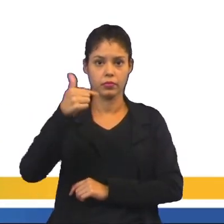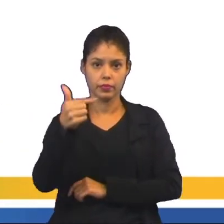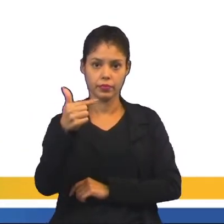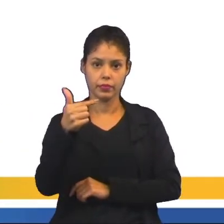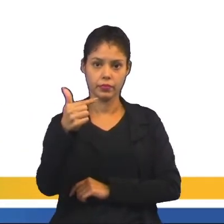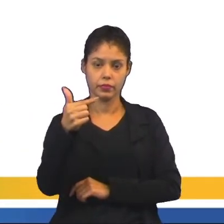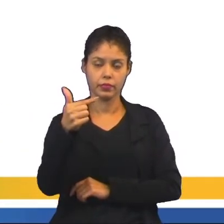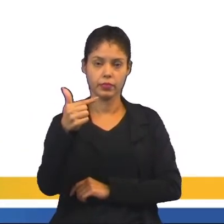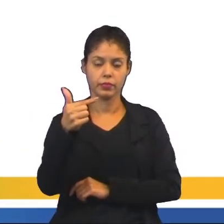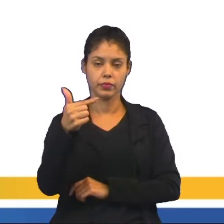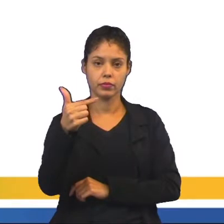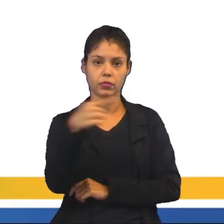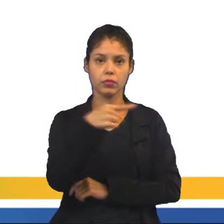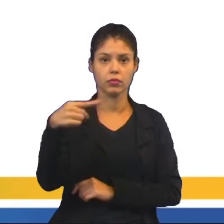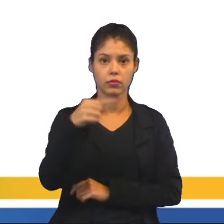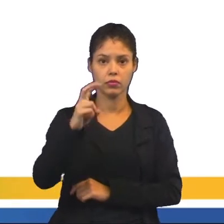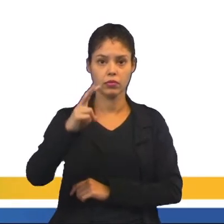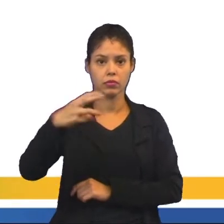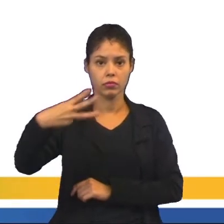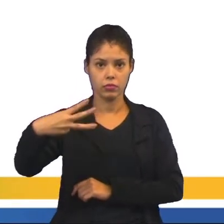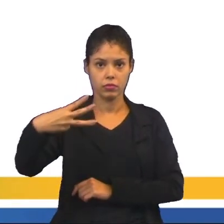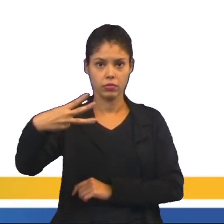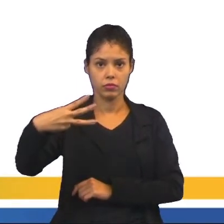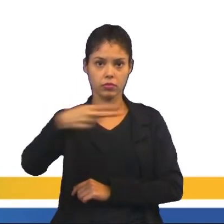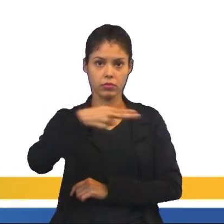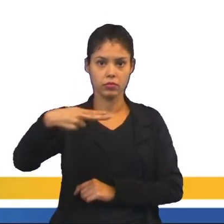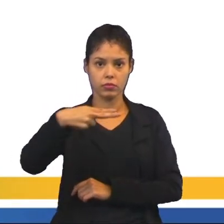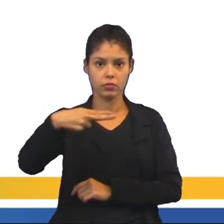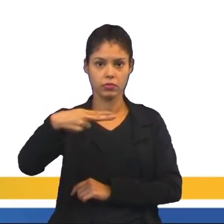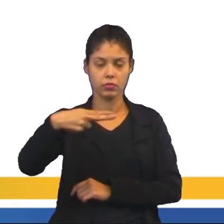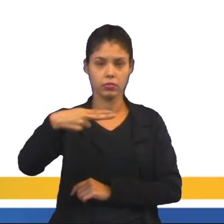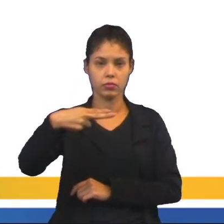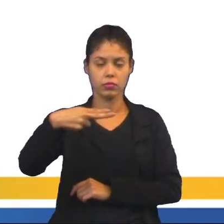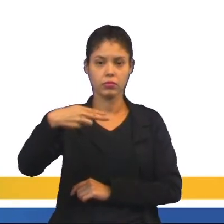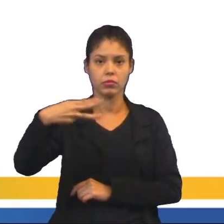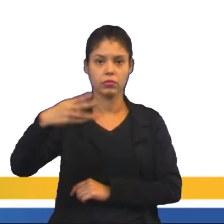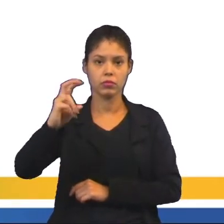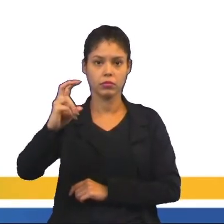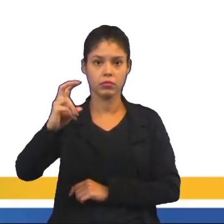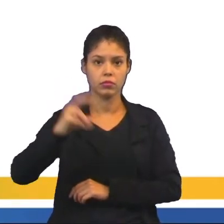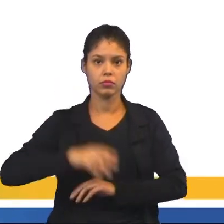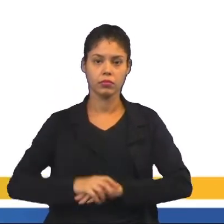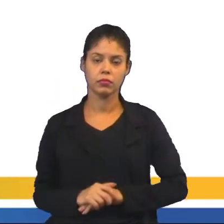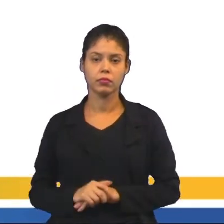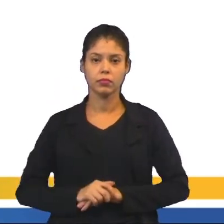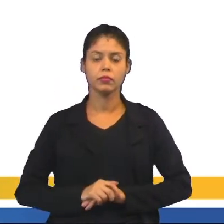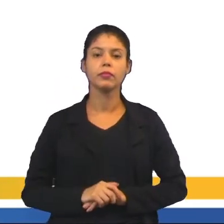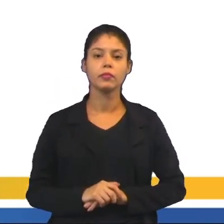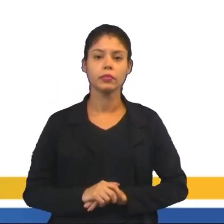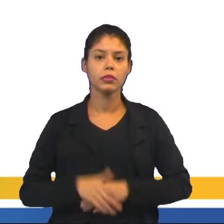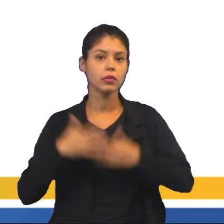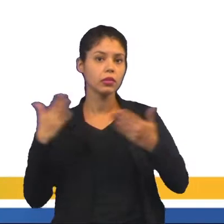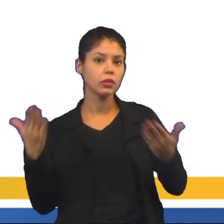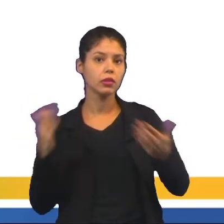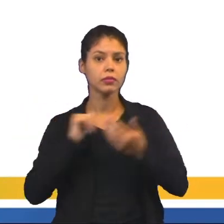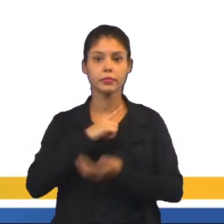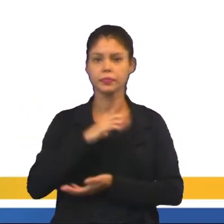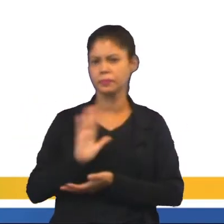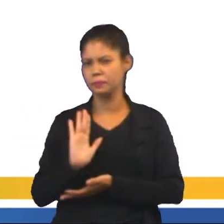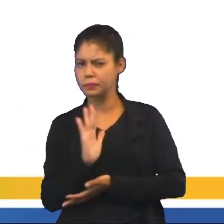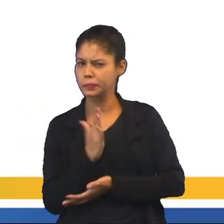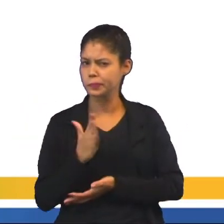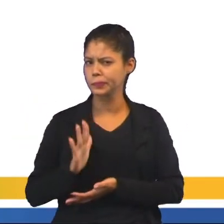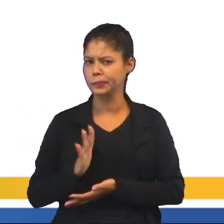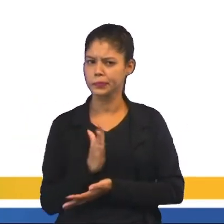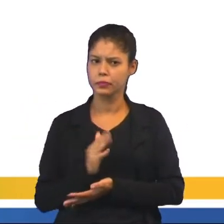né? Menos 92 menos 53, que é igual a 35. Então aí nós já temos